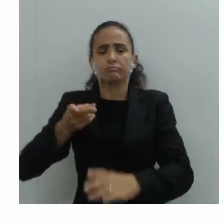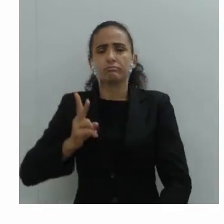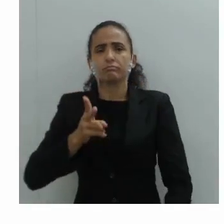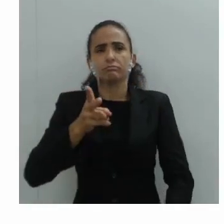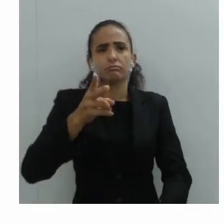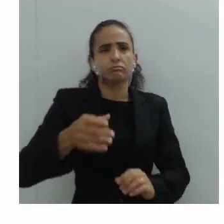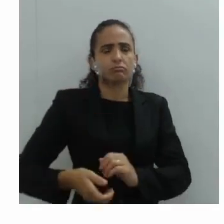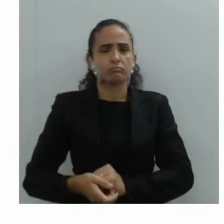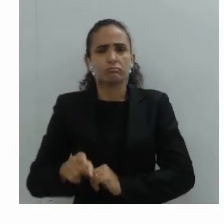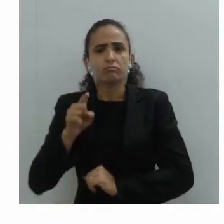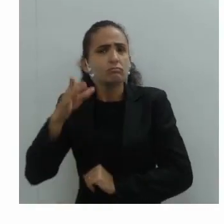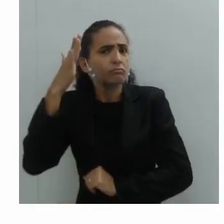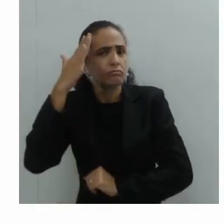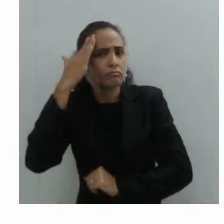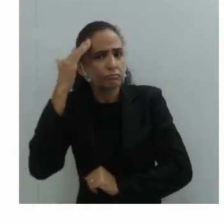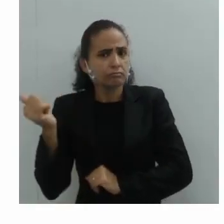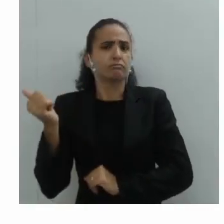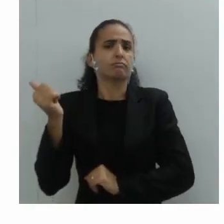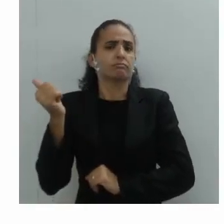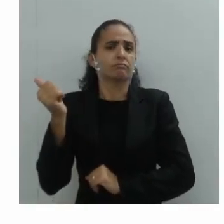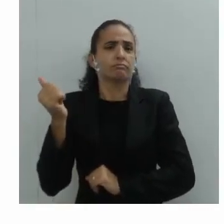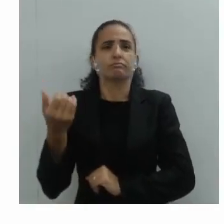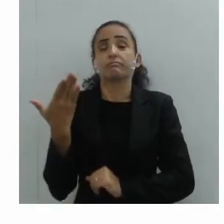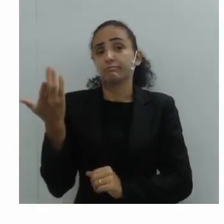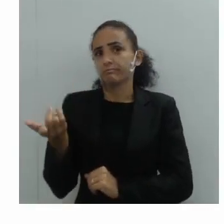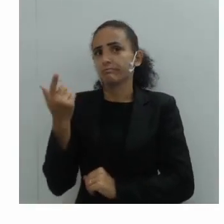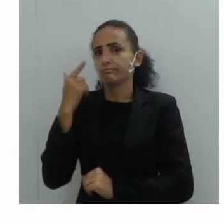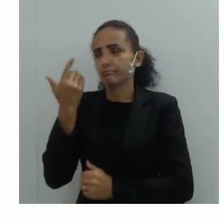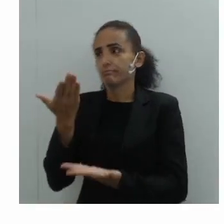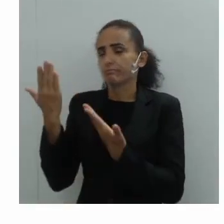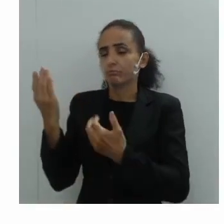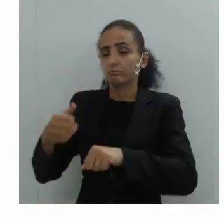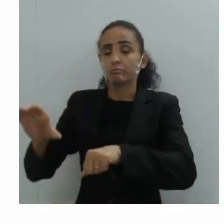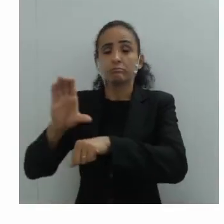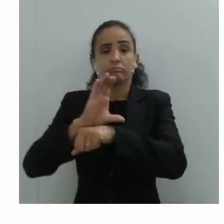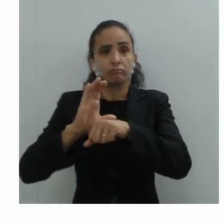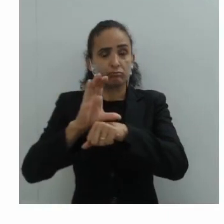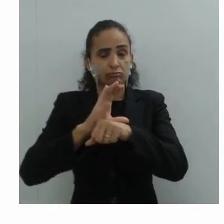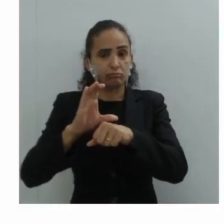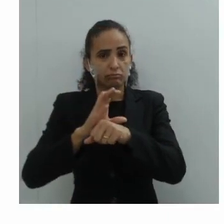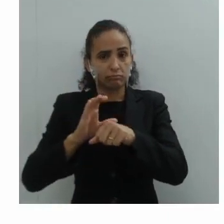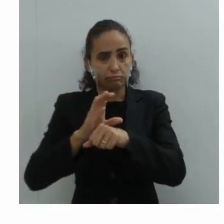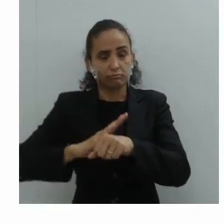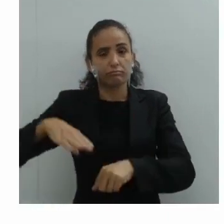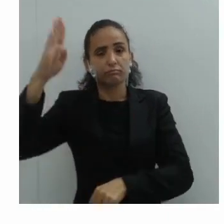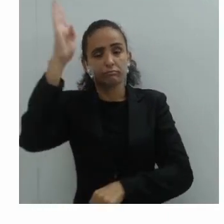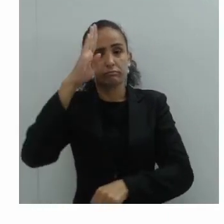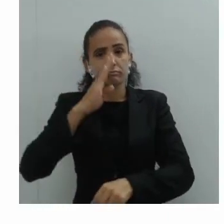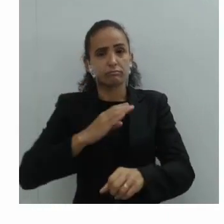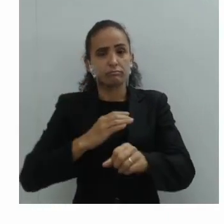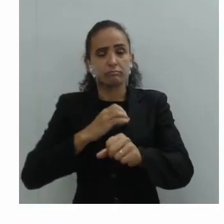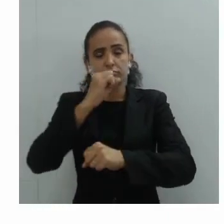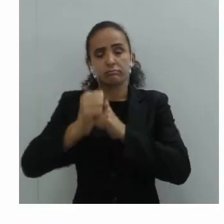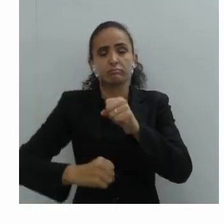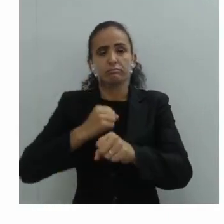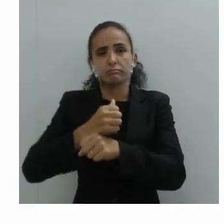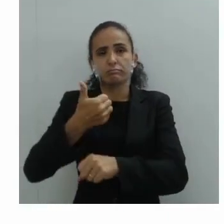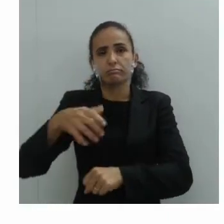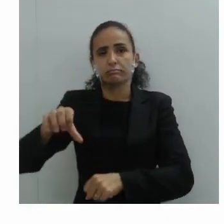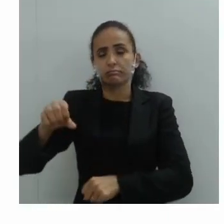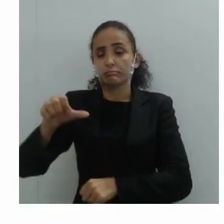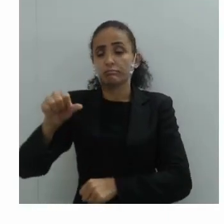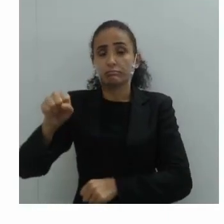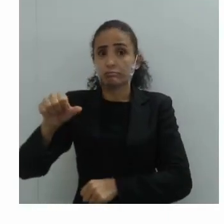adiante. Você sabia? Olhem só na tela. A Constituição Brasileira de 88 diz que o